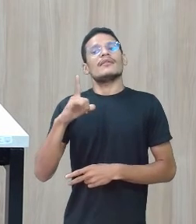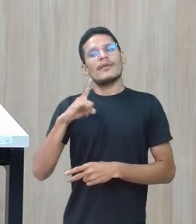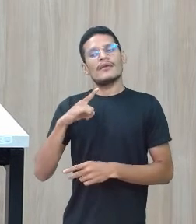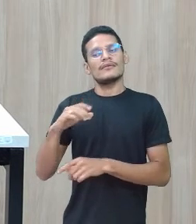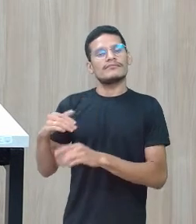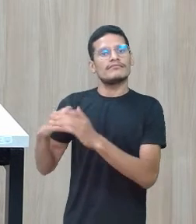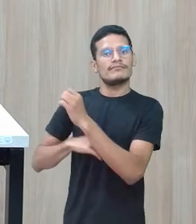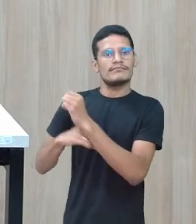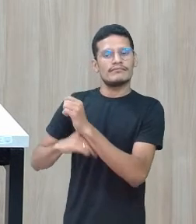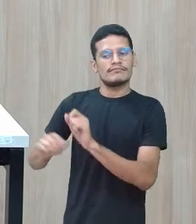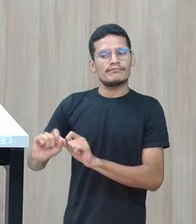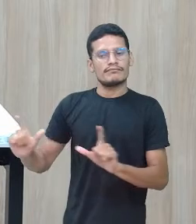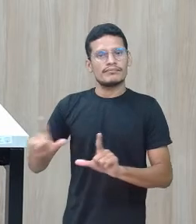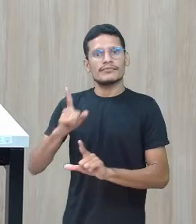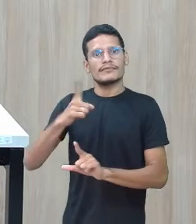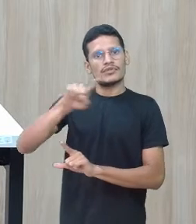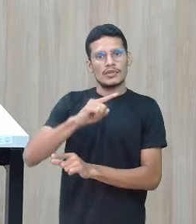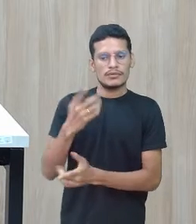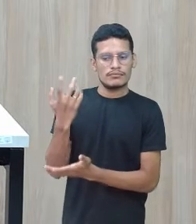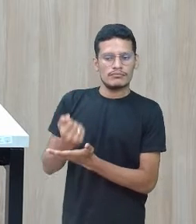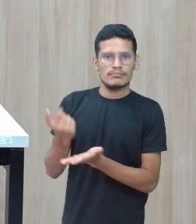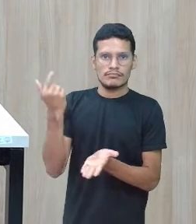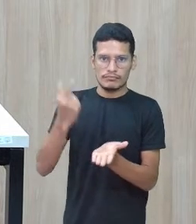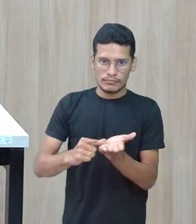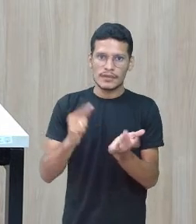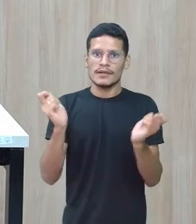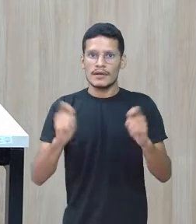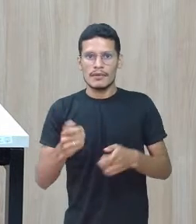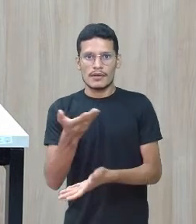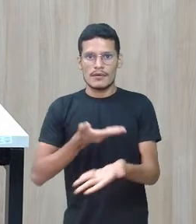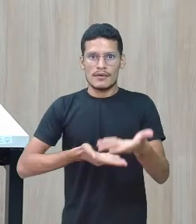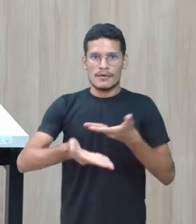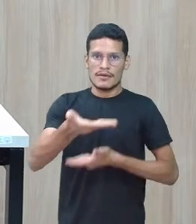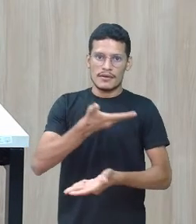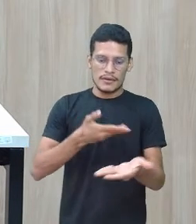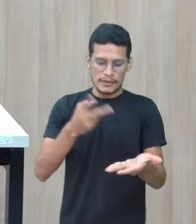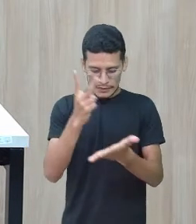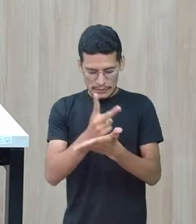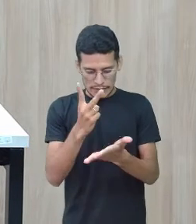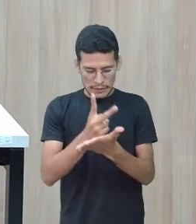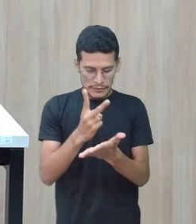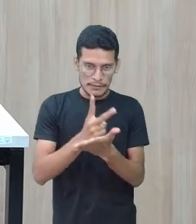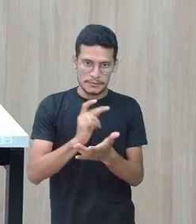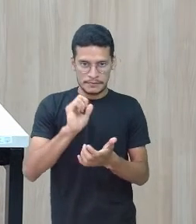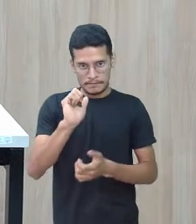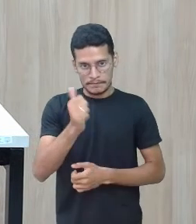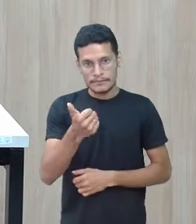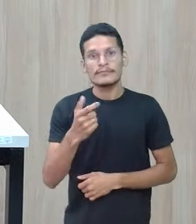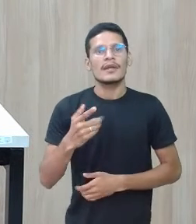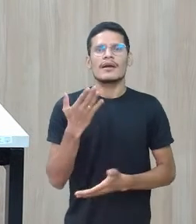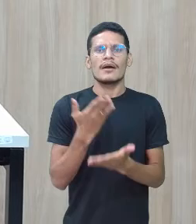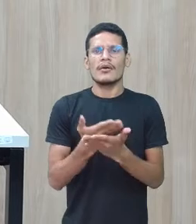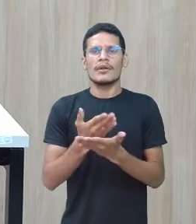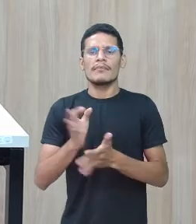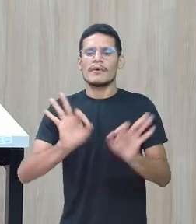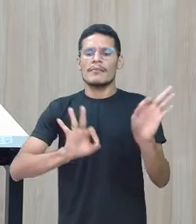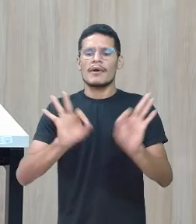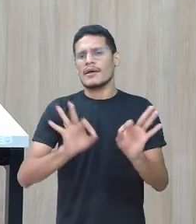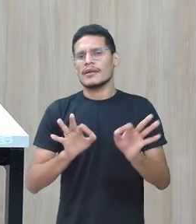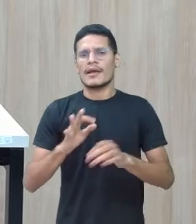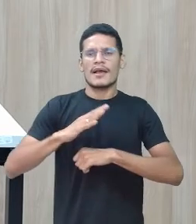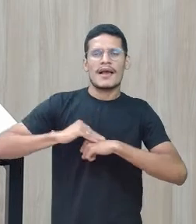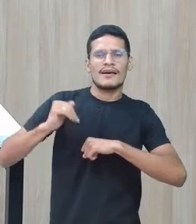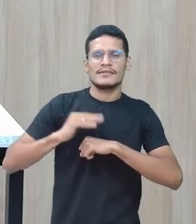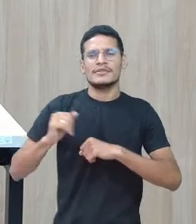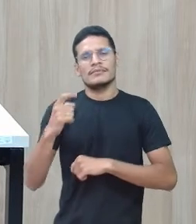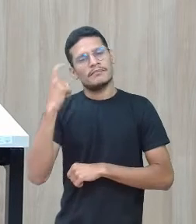nossa telinha, baixem aí o aplicativo para que possamos interagir sempre mais. E essas aulas foram preparadas com muito